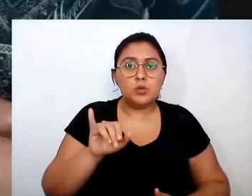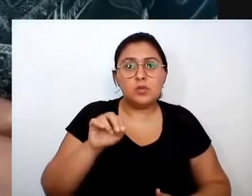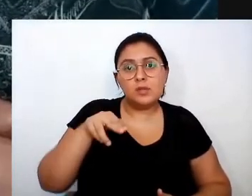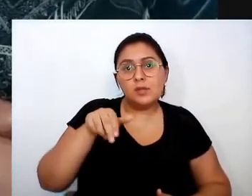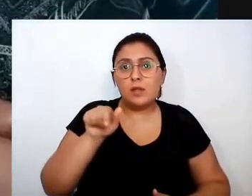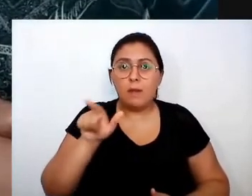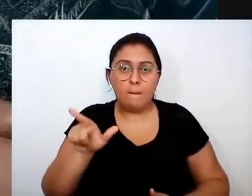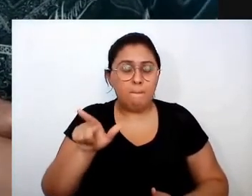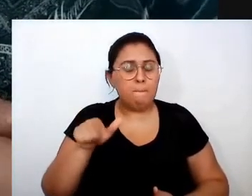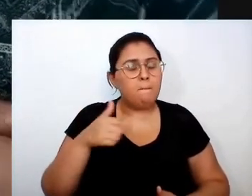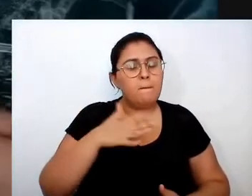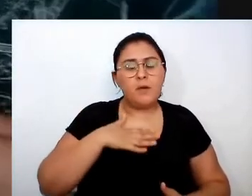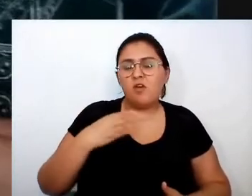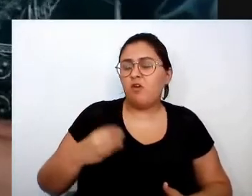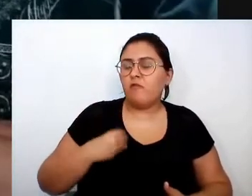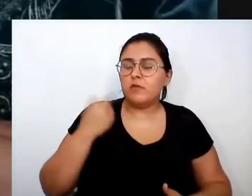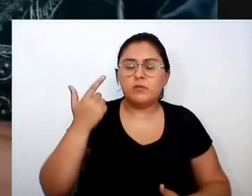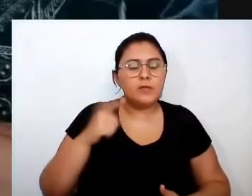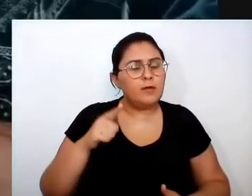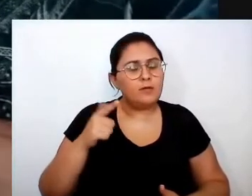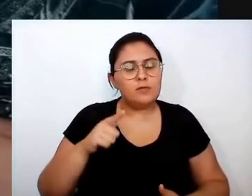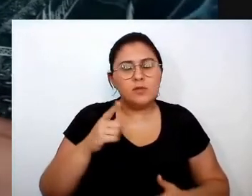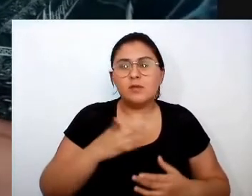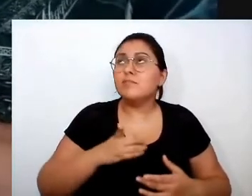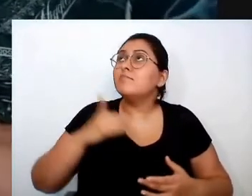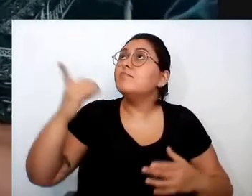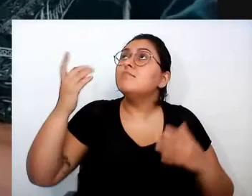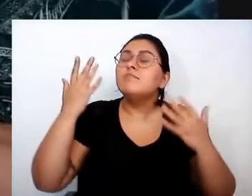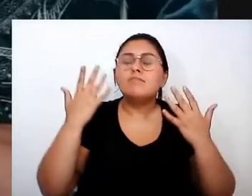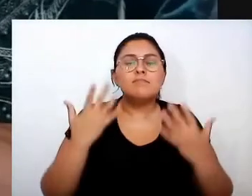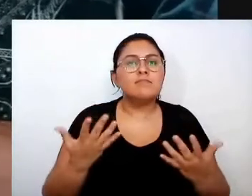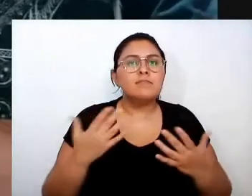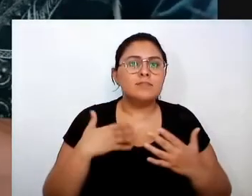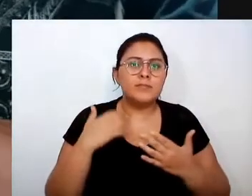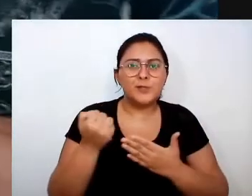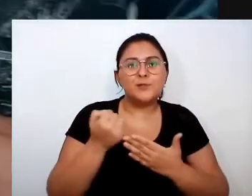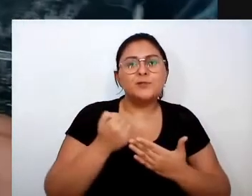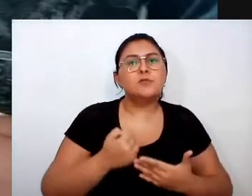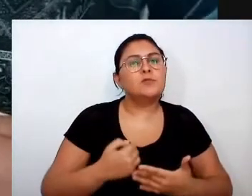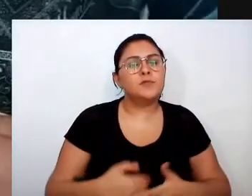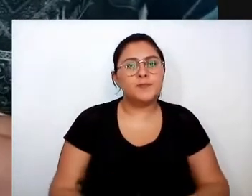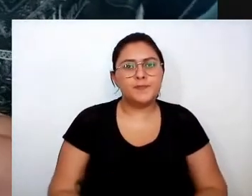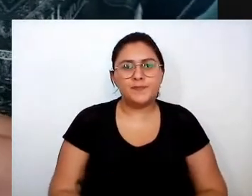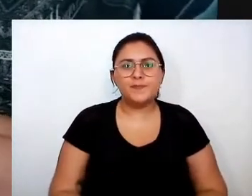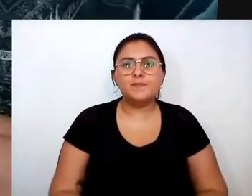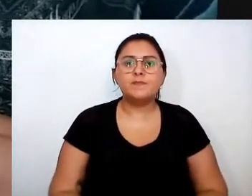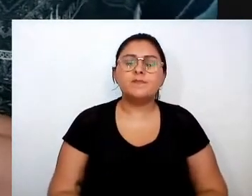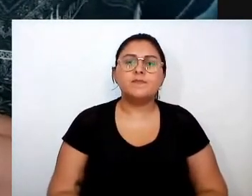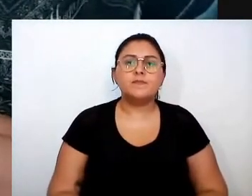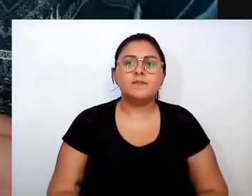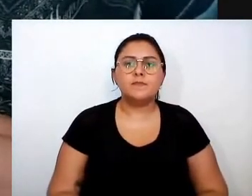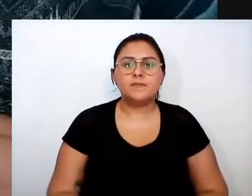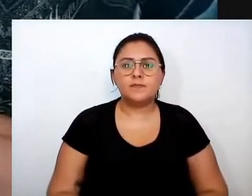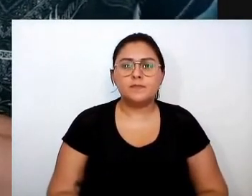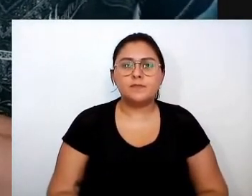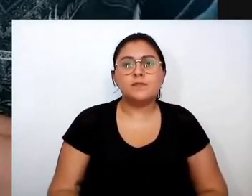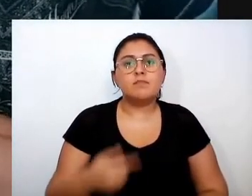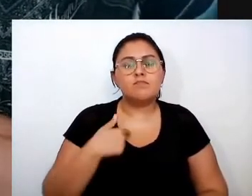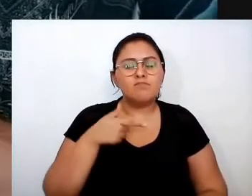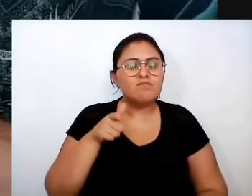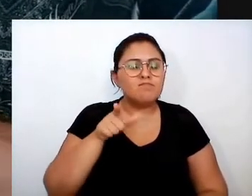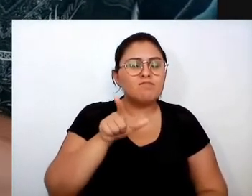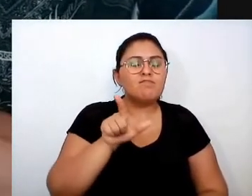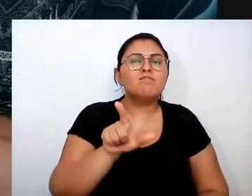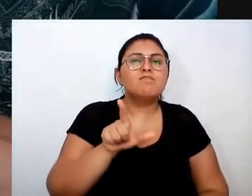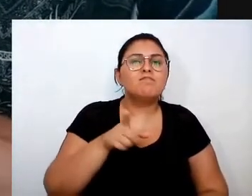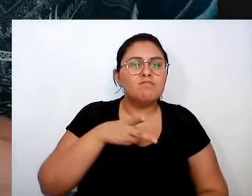né? Consegui, graças a Deus, atingir meus objetivos e Deus quiser, vou conseguir mais ainda. sim. Mais